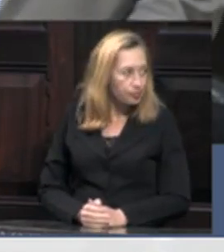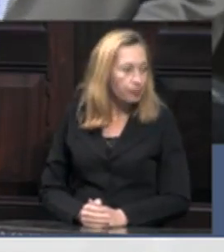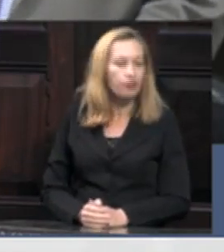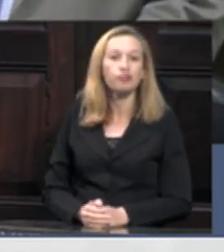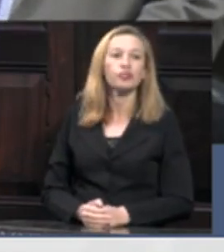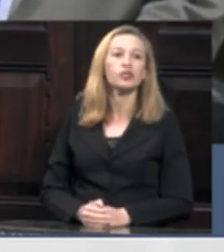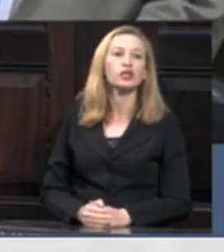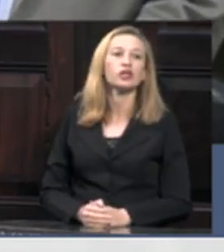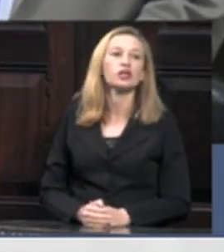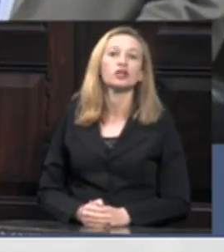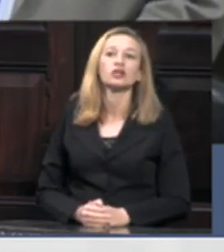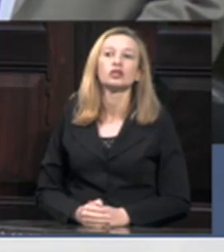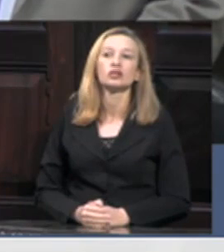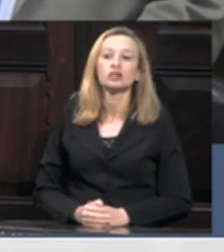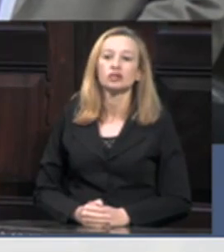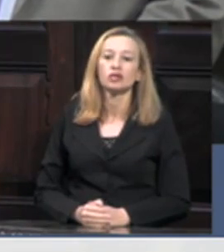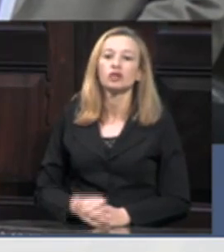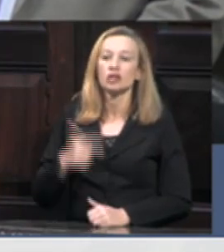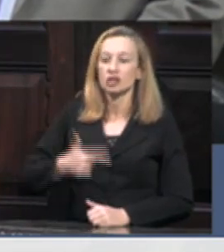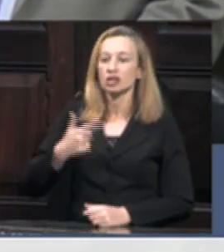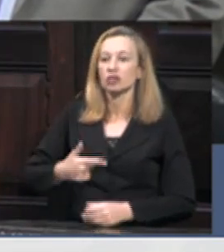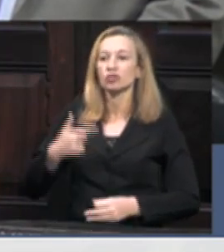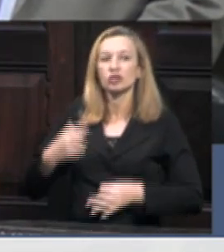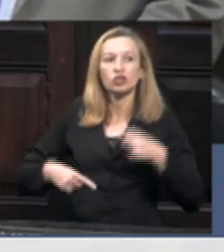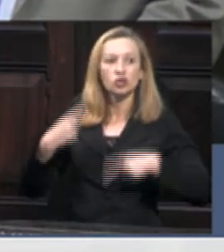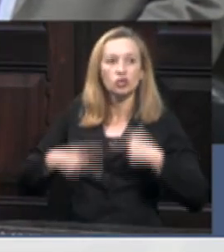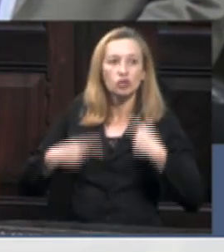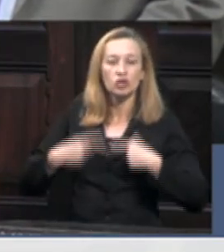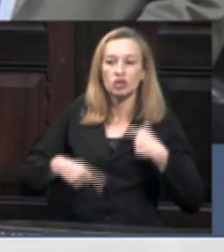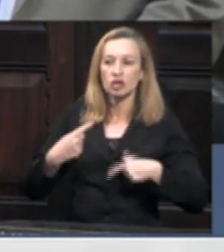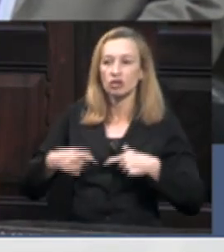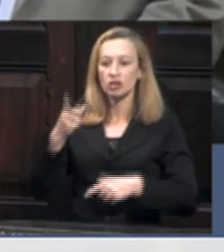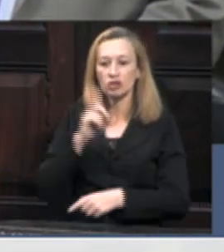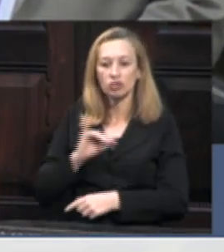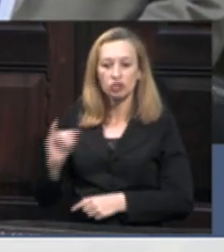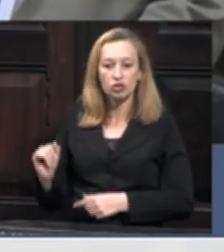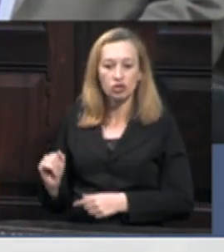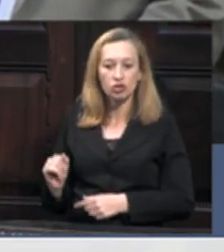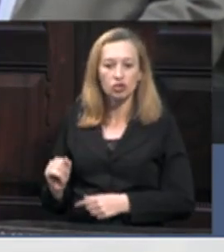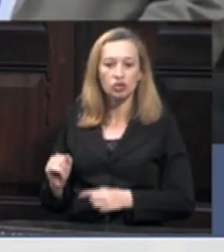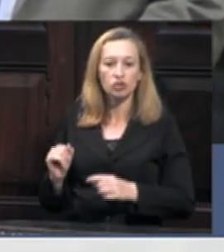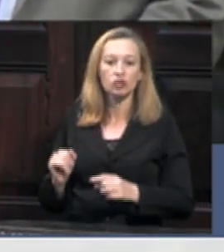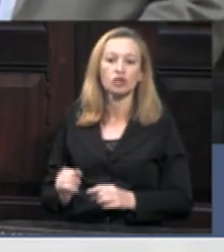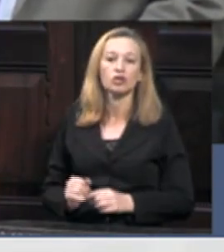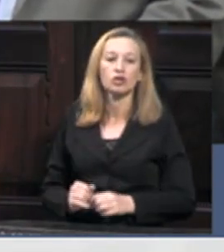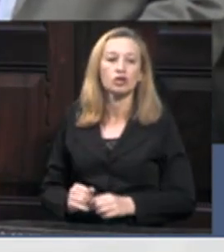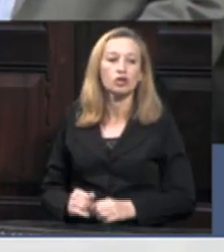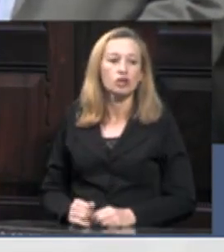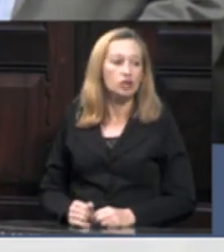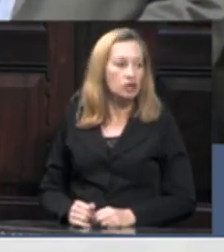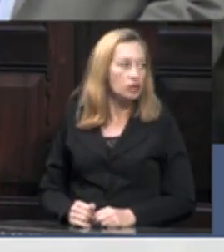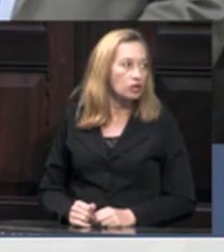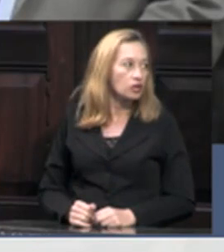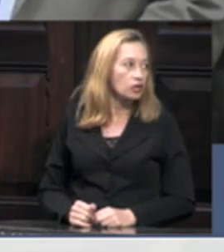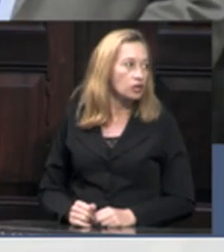Em regime de prioridade, em segunda discussão, prévia do segundo dia, sujeita a disposições especiais de acordo com os artigos 197